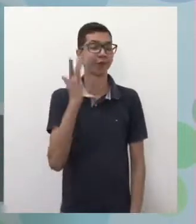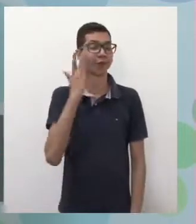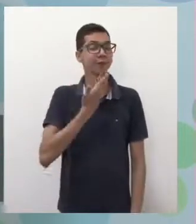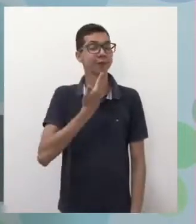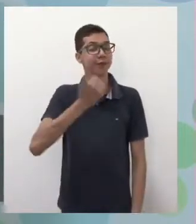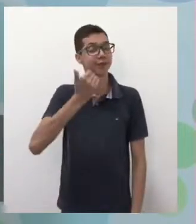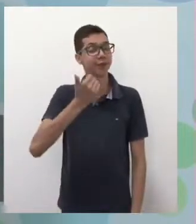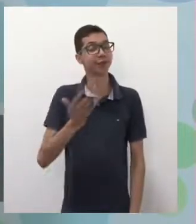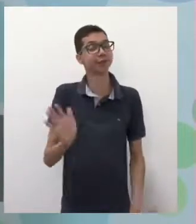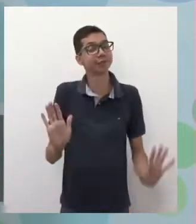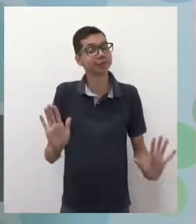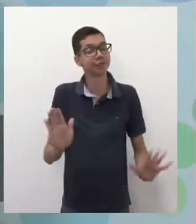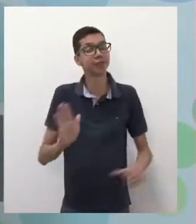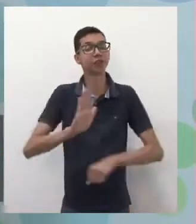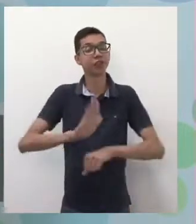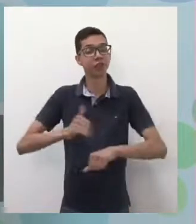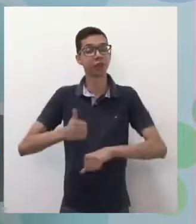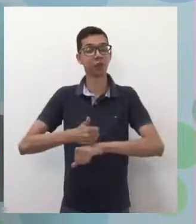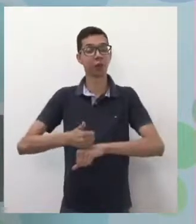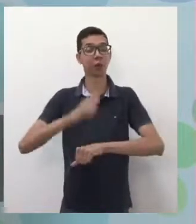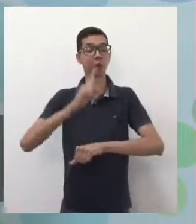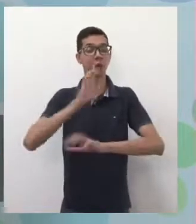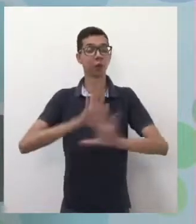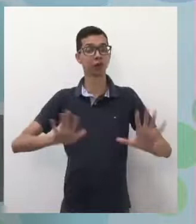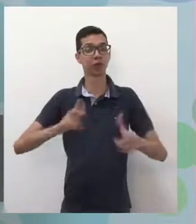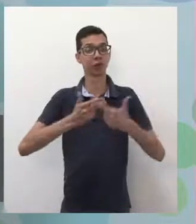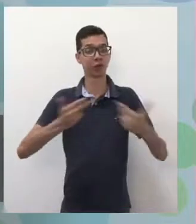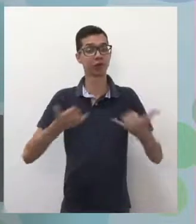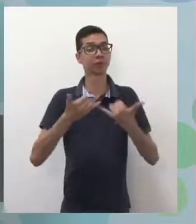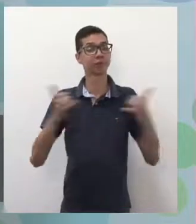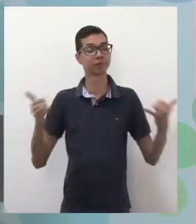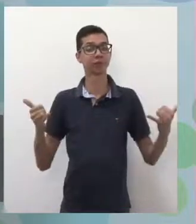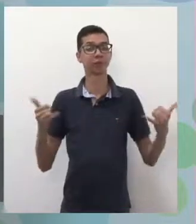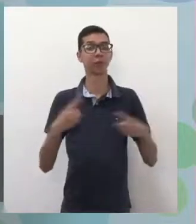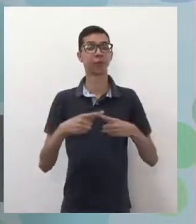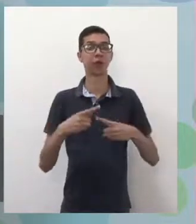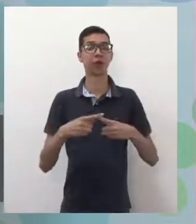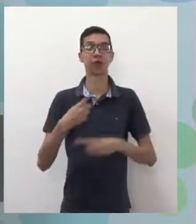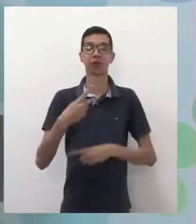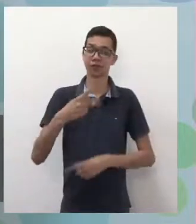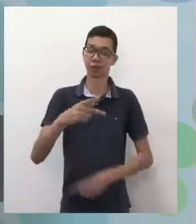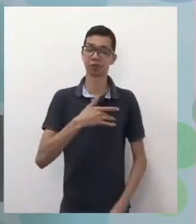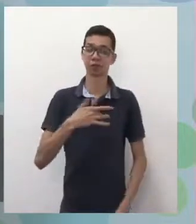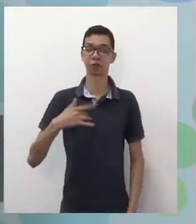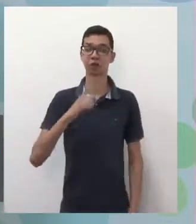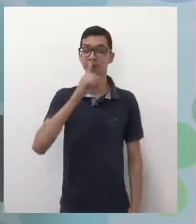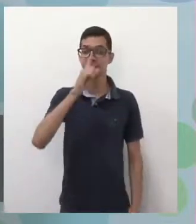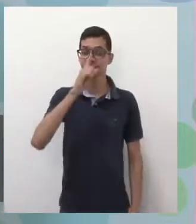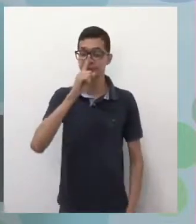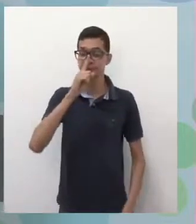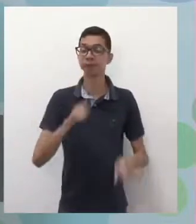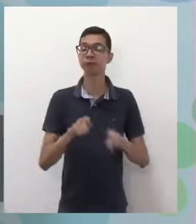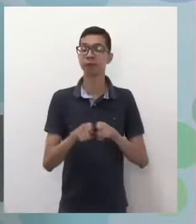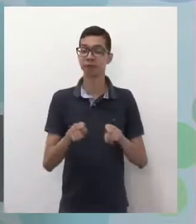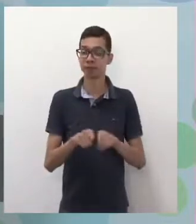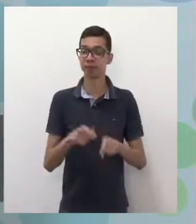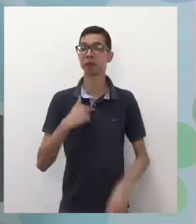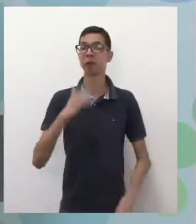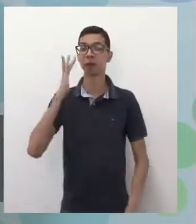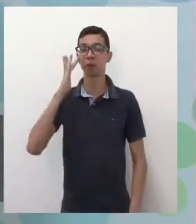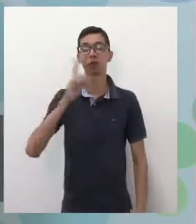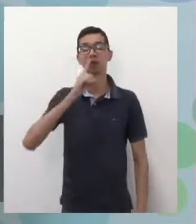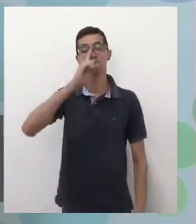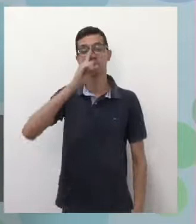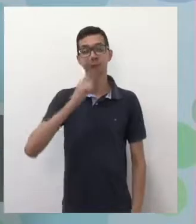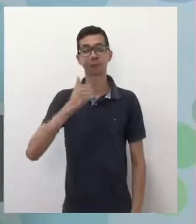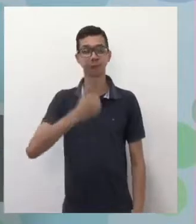cuidado e tal, porque é meio perigoso. Isso aqui é só para você entender, risco à saúde, né? E é um troço perigoso, muito perigoso. Ó,